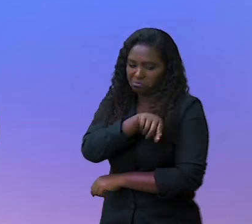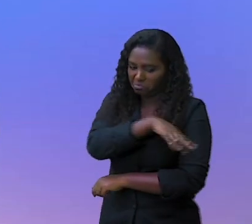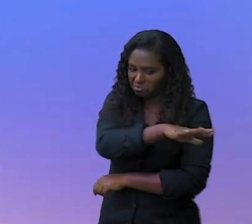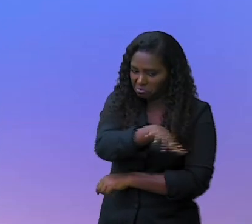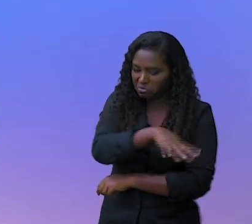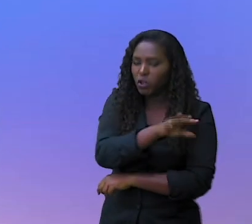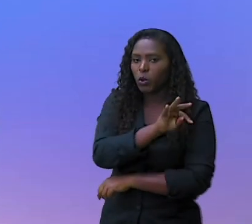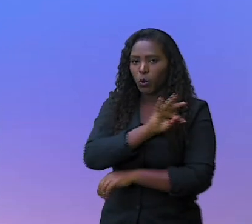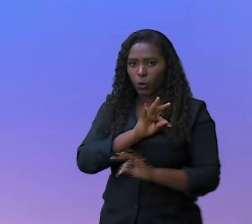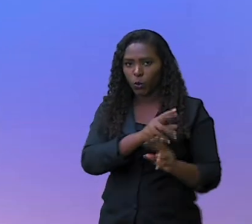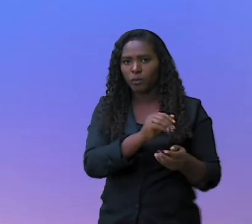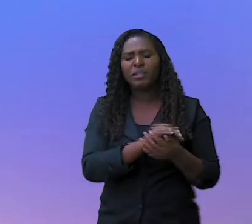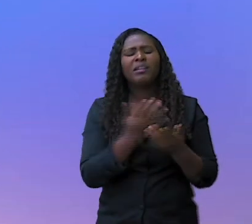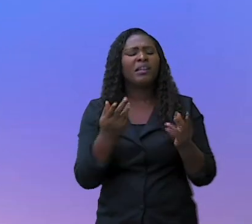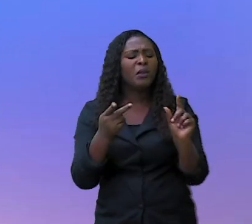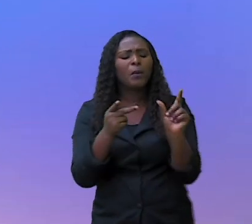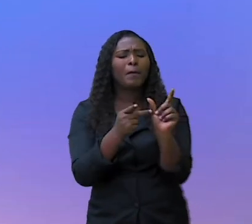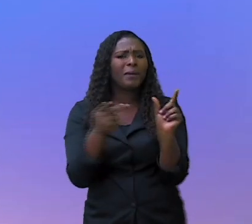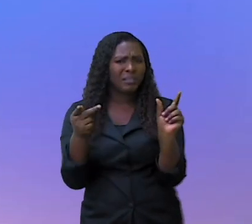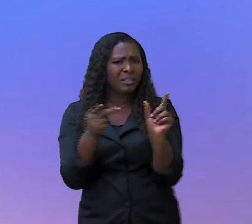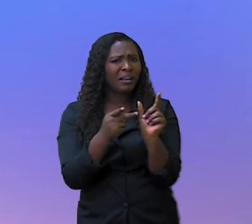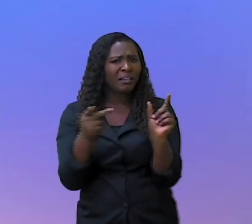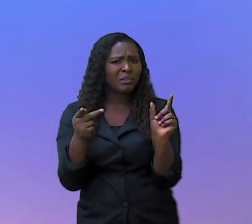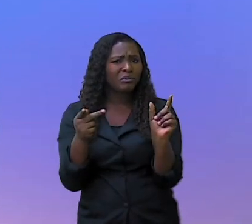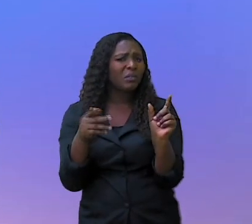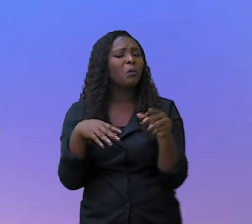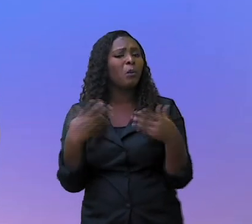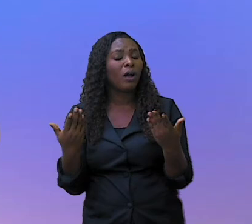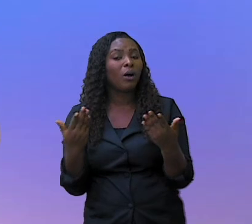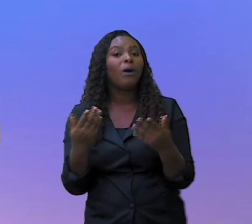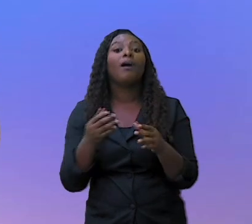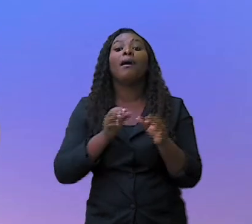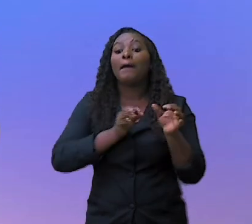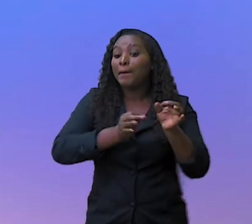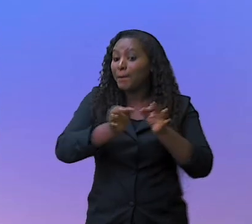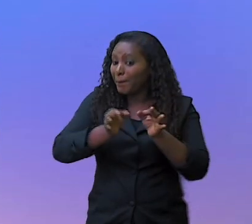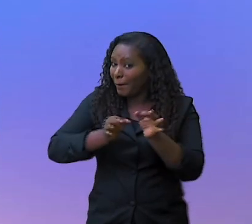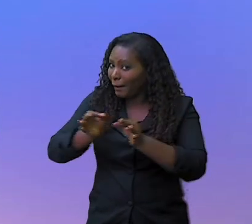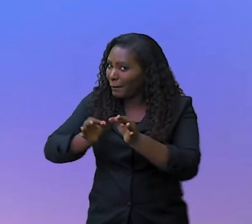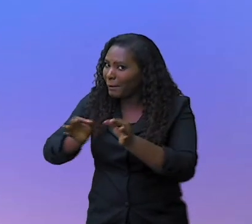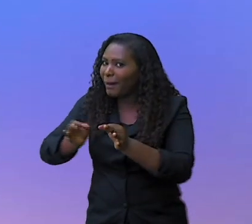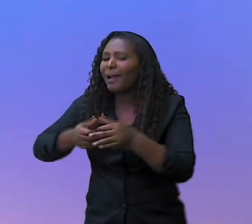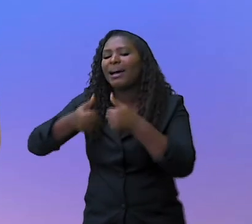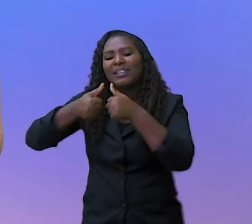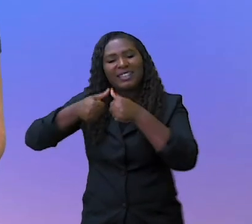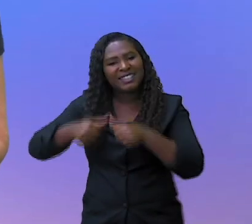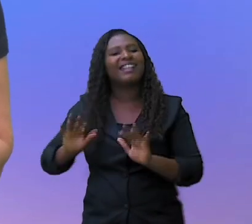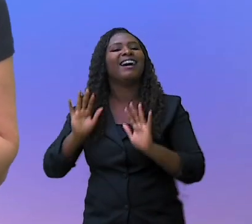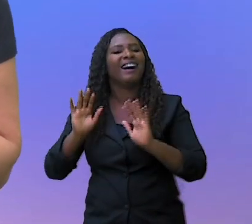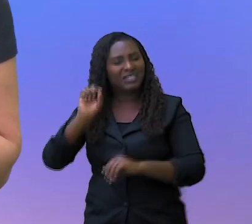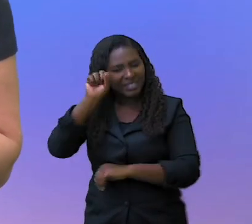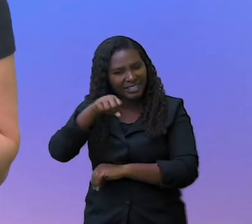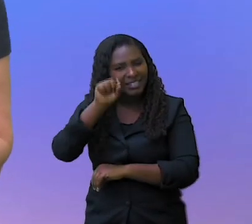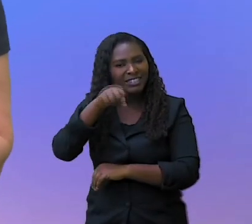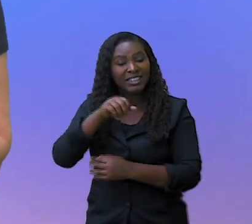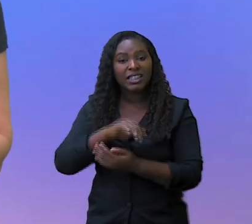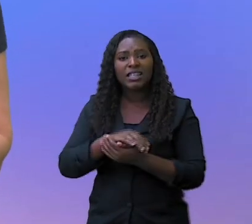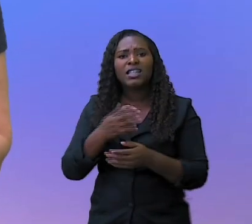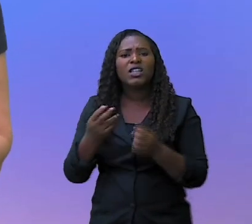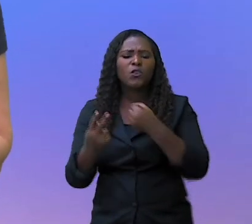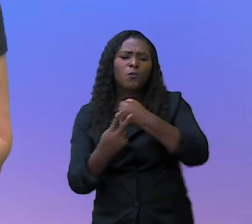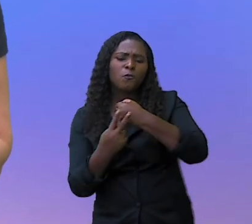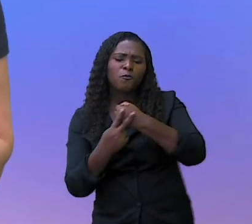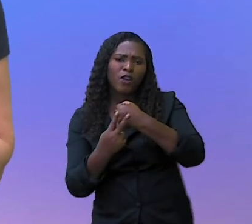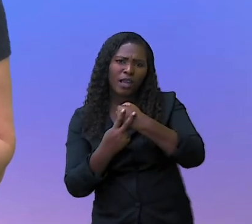oração? Estavam preparados. E aí eu tenho também um verbo de ligação, que é o estavam. E a